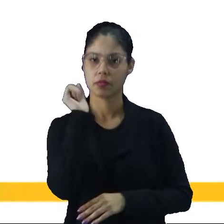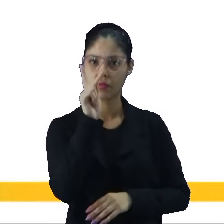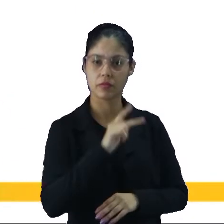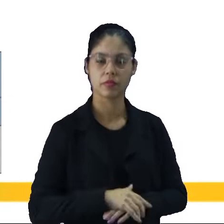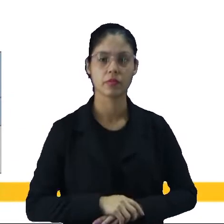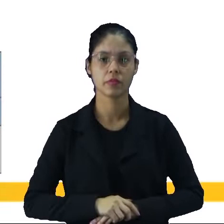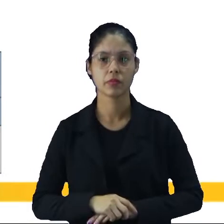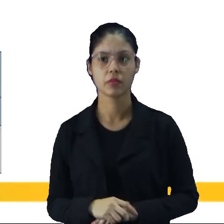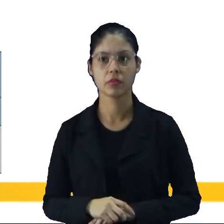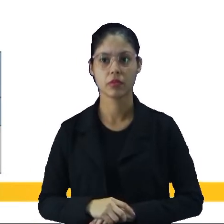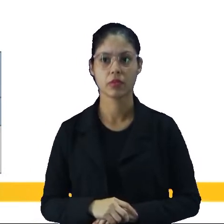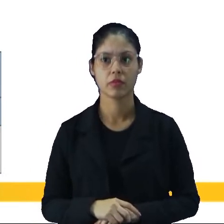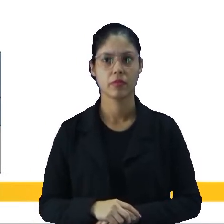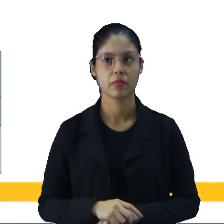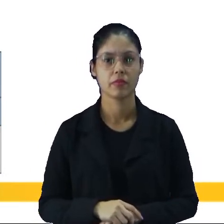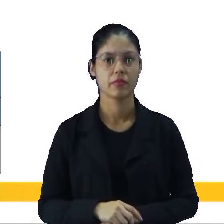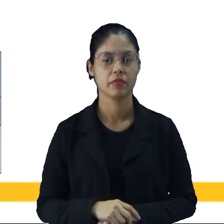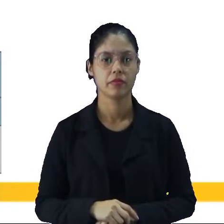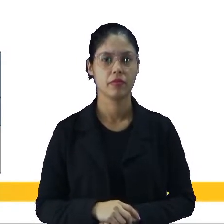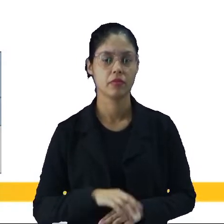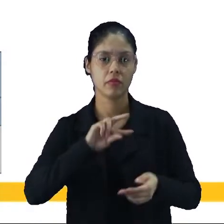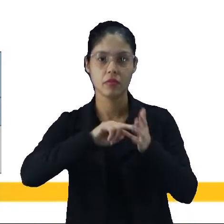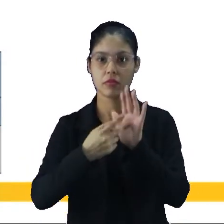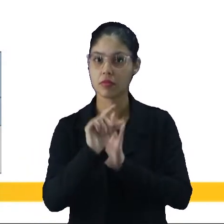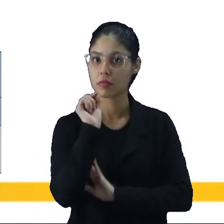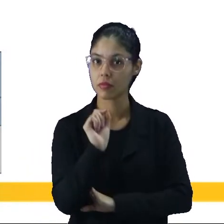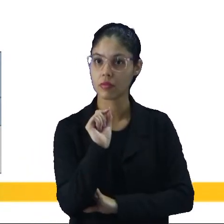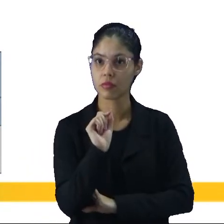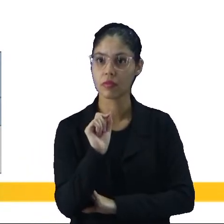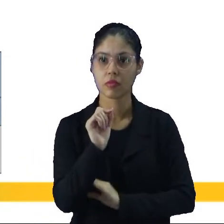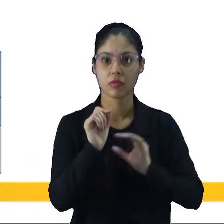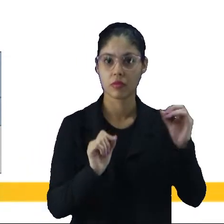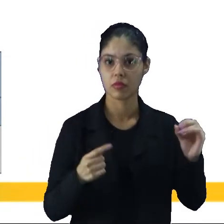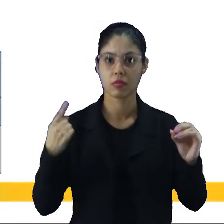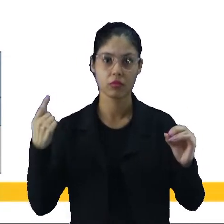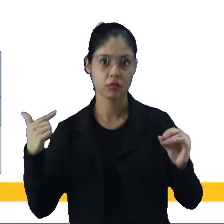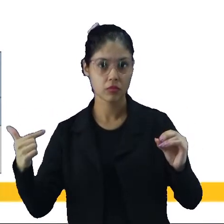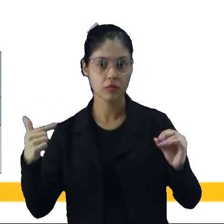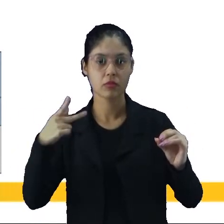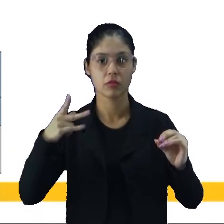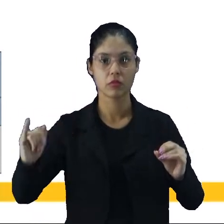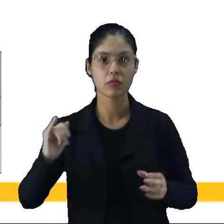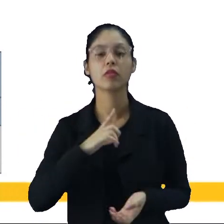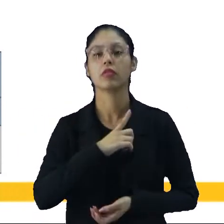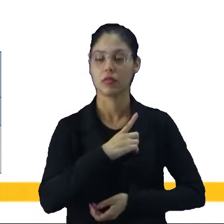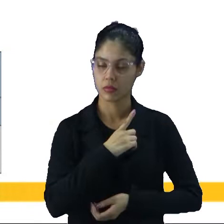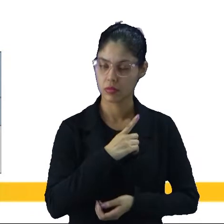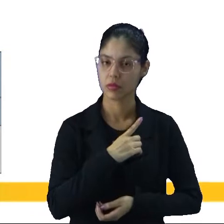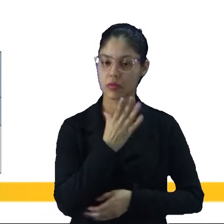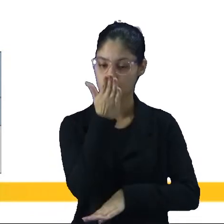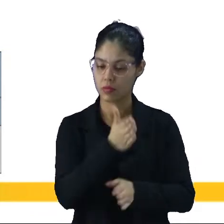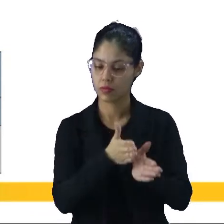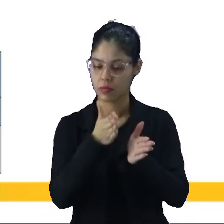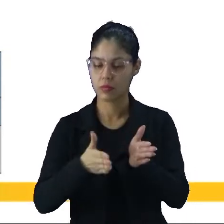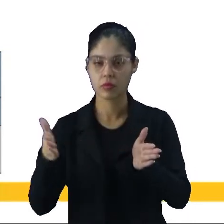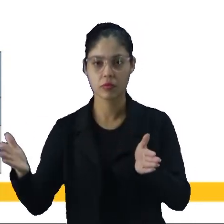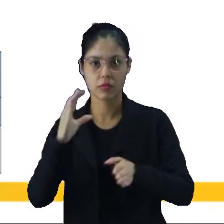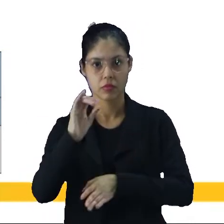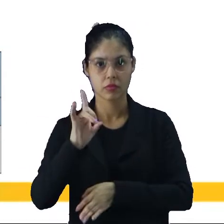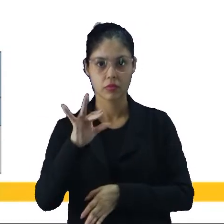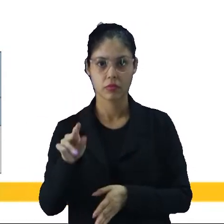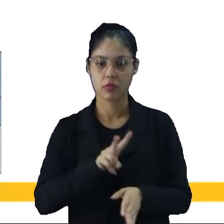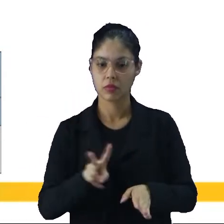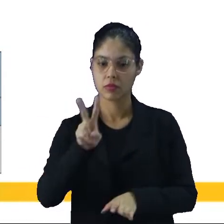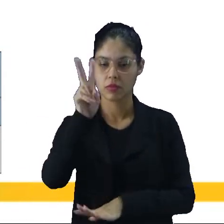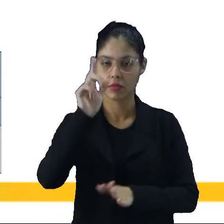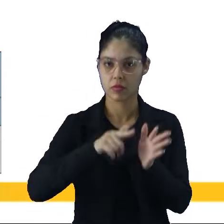Ok? Então, isso quer dizer que de 0 a 2π é o período da função cosseno. Para valores anteriores